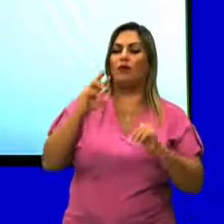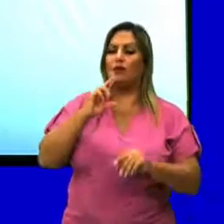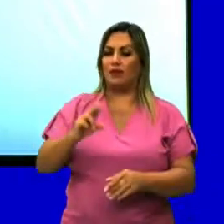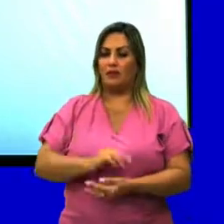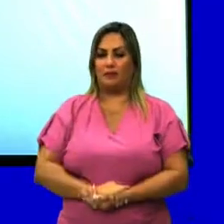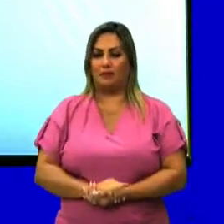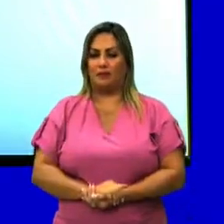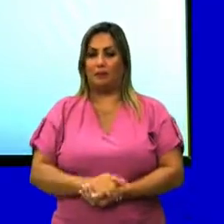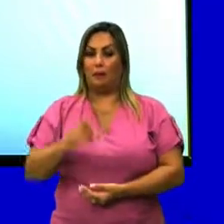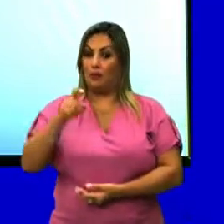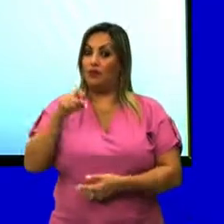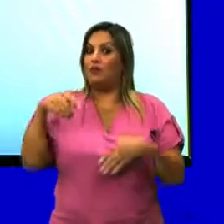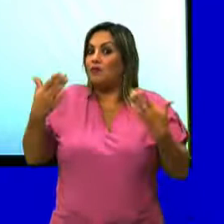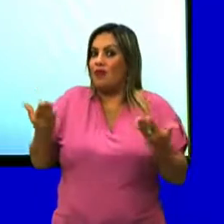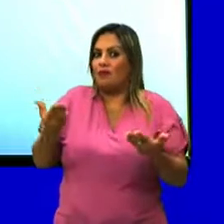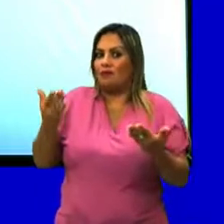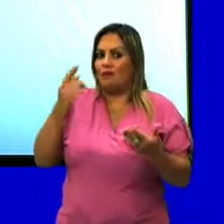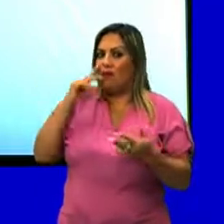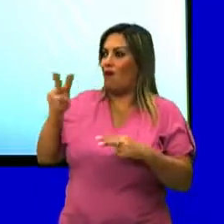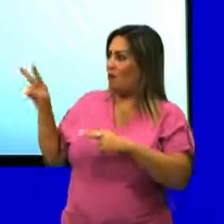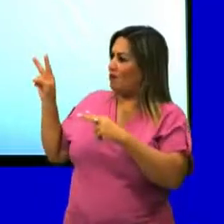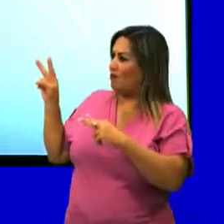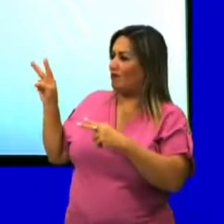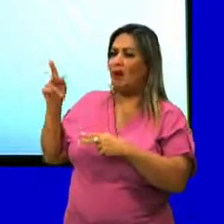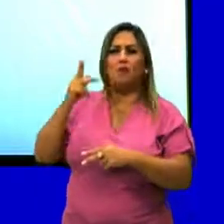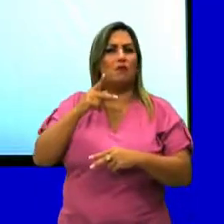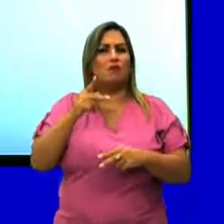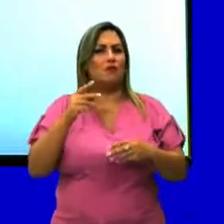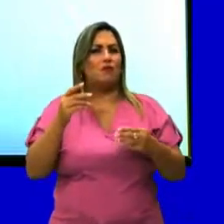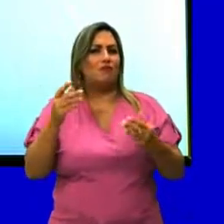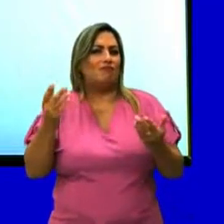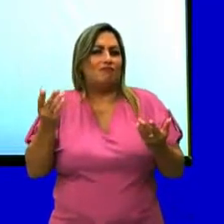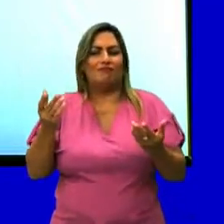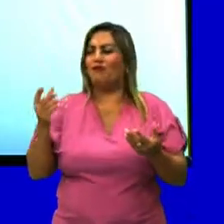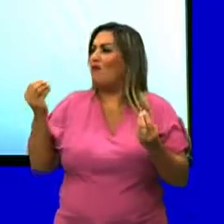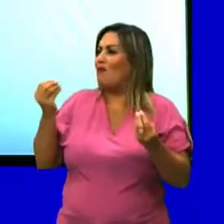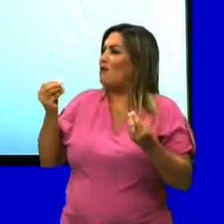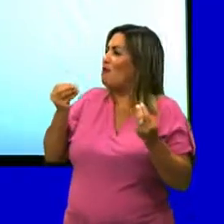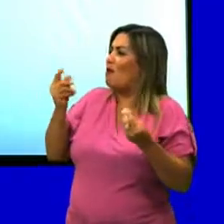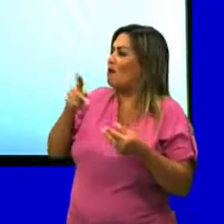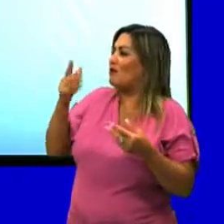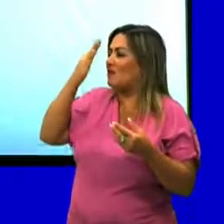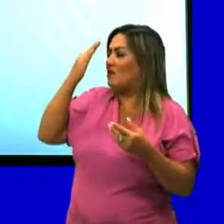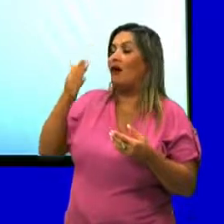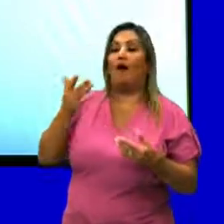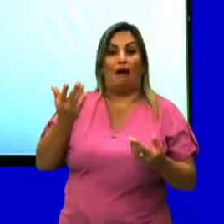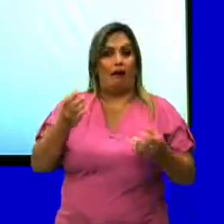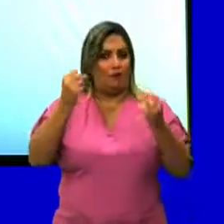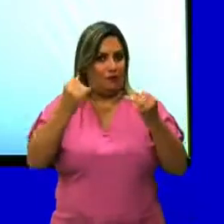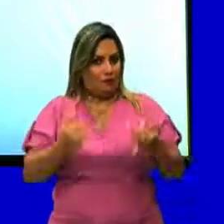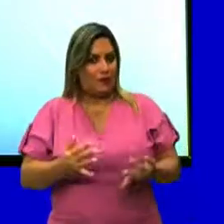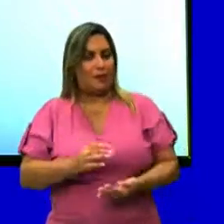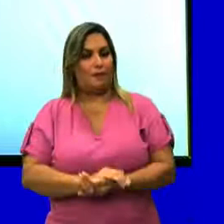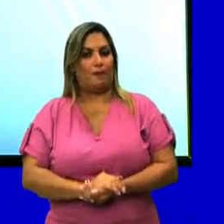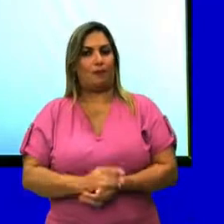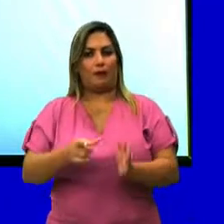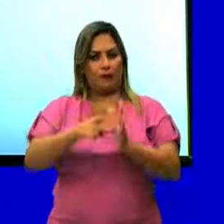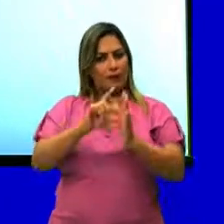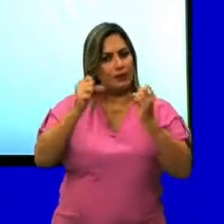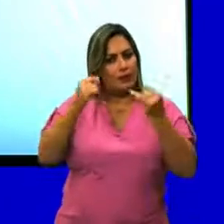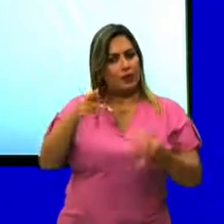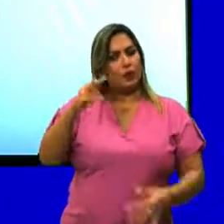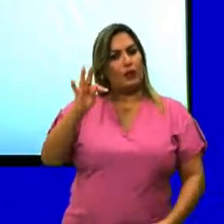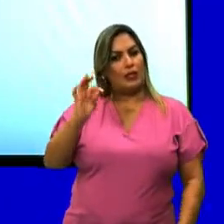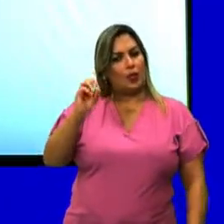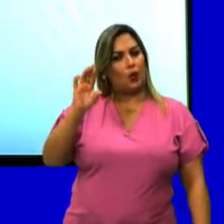que é a Então olha aqui Não Tira o olho da tela que não tá bom continua aí aqui falou lá o teorema da decomposição